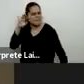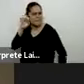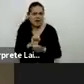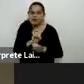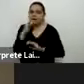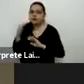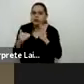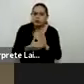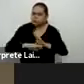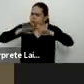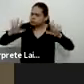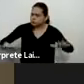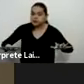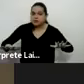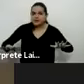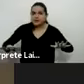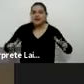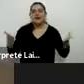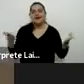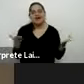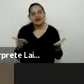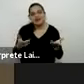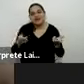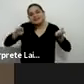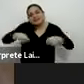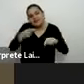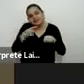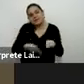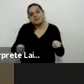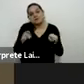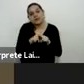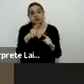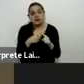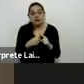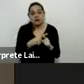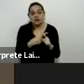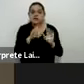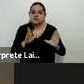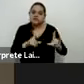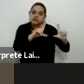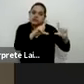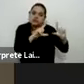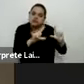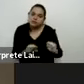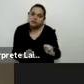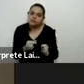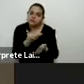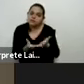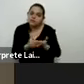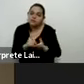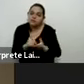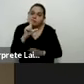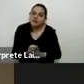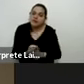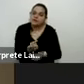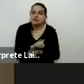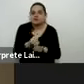estaria voltando agora ao novo normal, com mais segurança, com mais equilíbrio, com menos prejuízo na economia. Então,